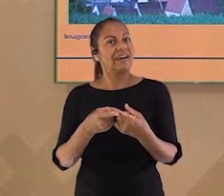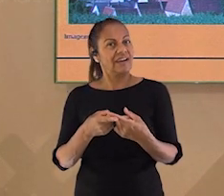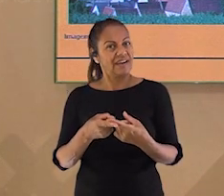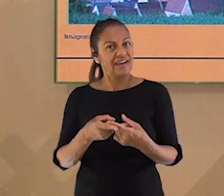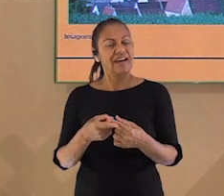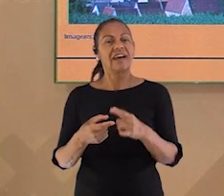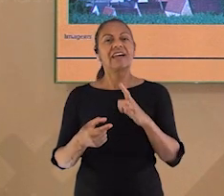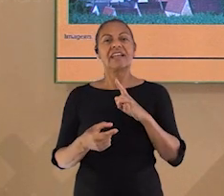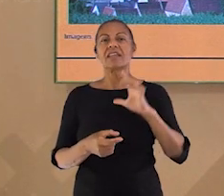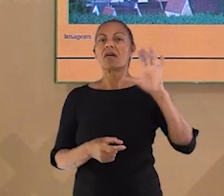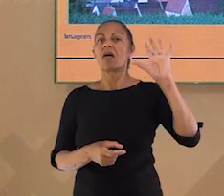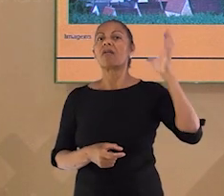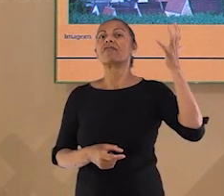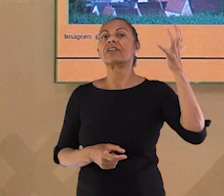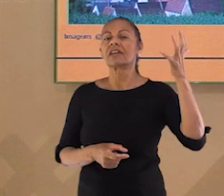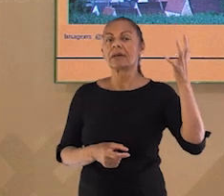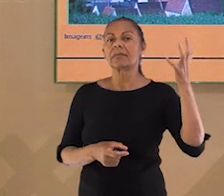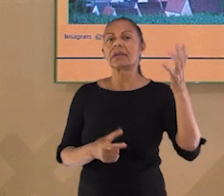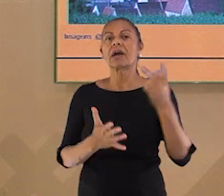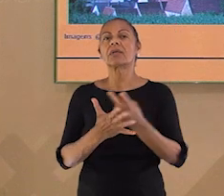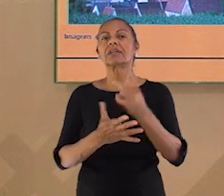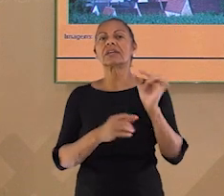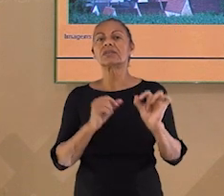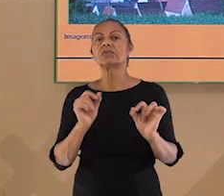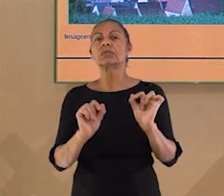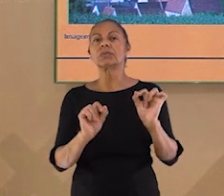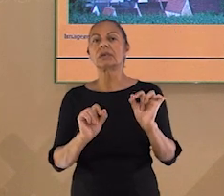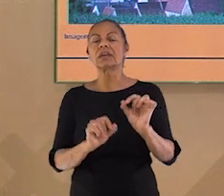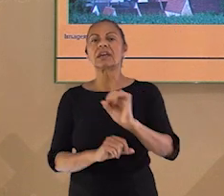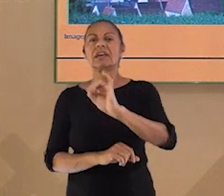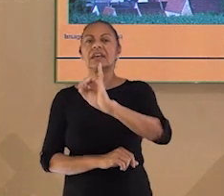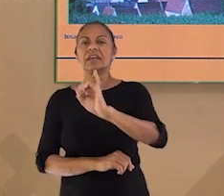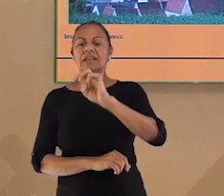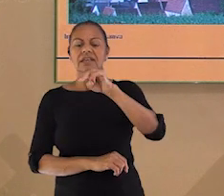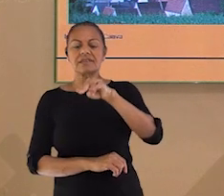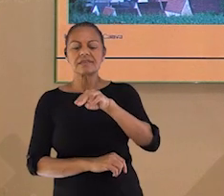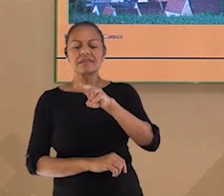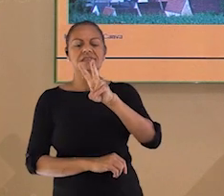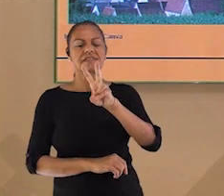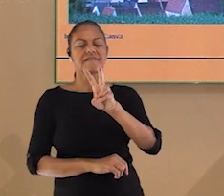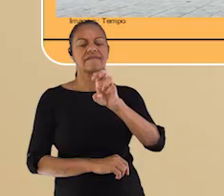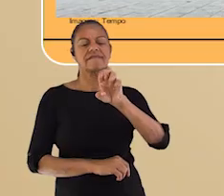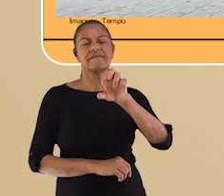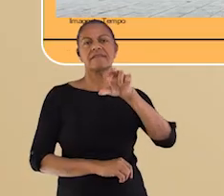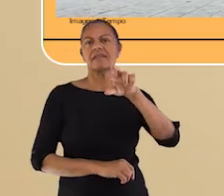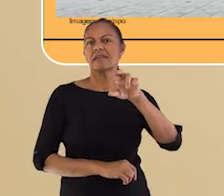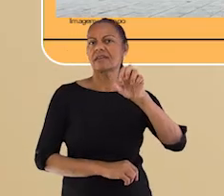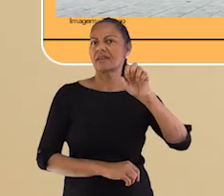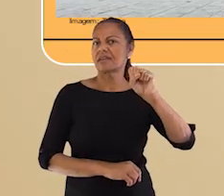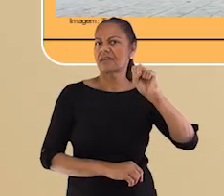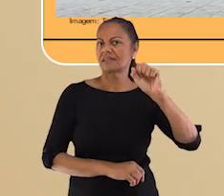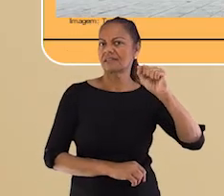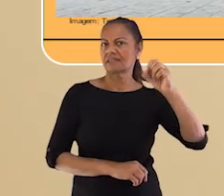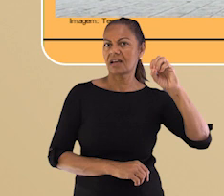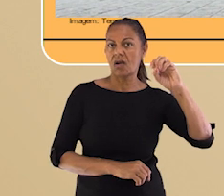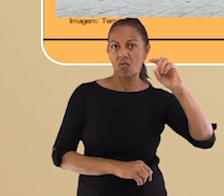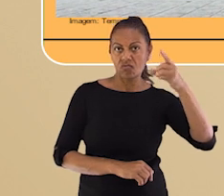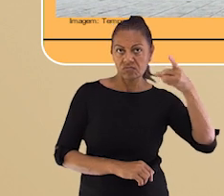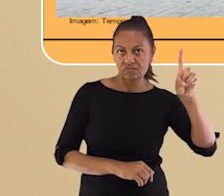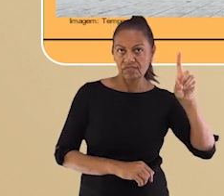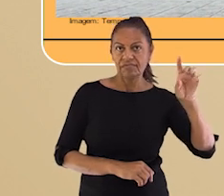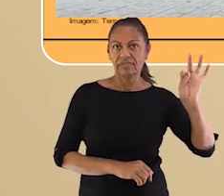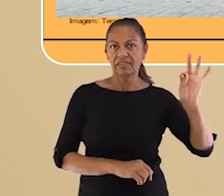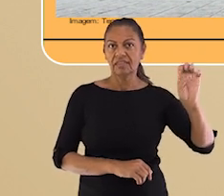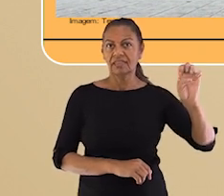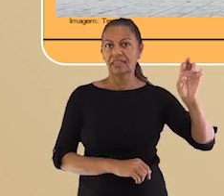é responsável por esse acontecimento, que se chama inversão térmica. Como o próprio nome sugere,